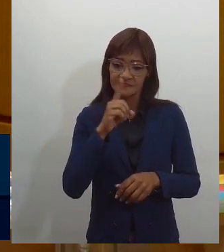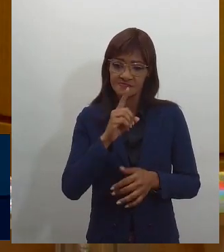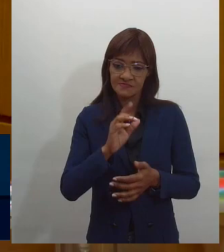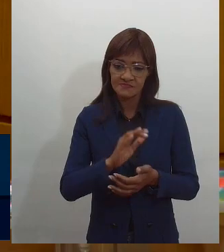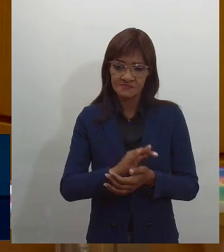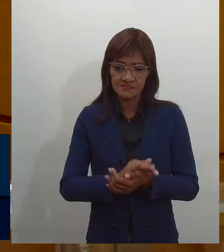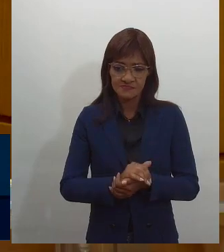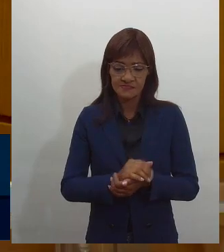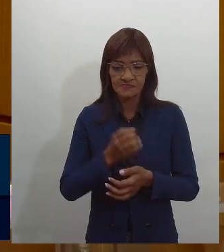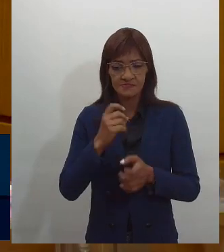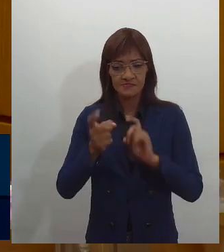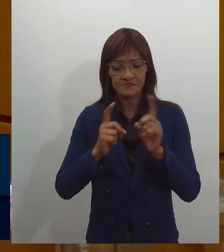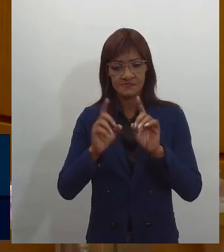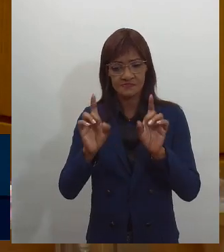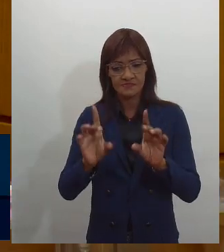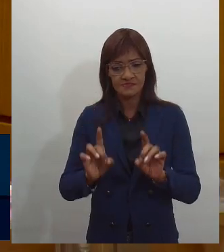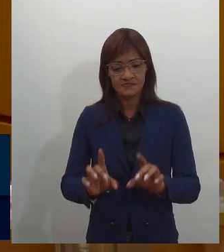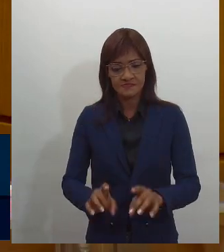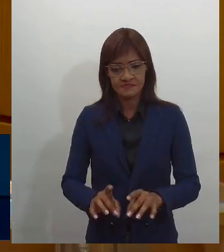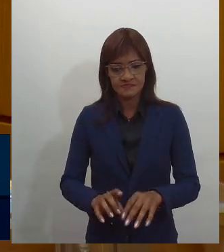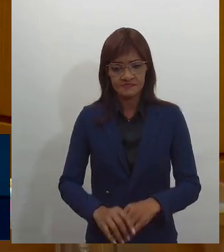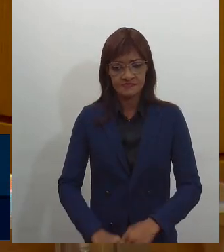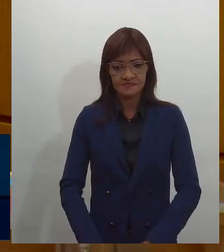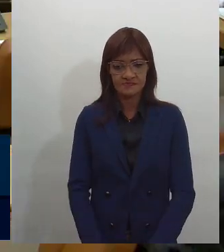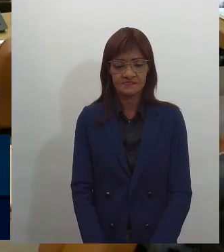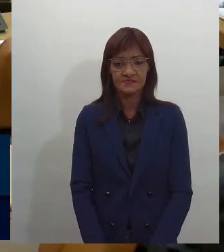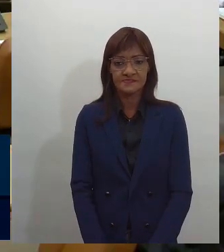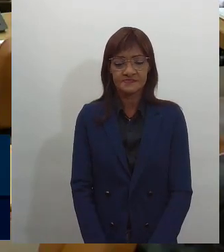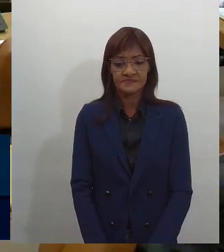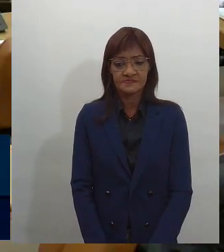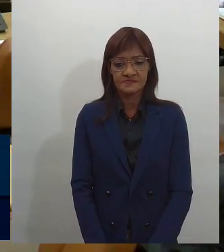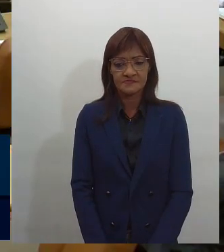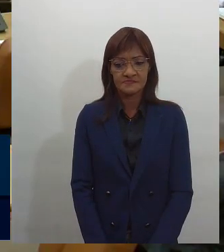especial logo mais. É isso, senhor presidente. Meu muito obrigada.